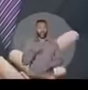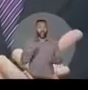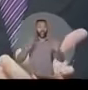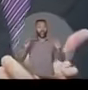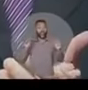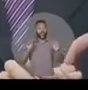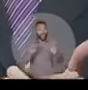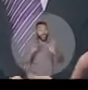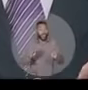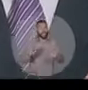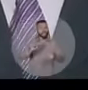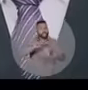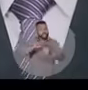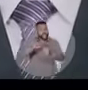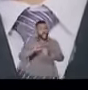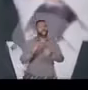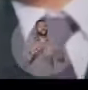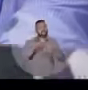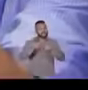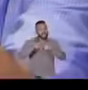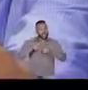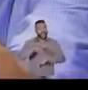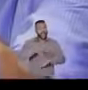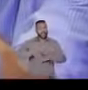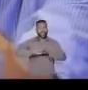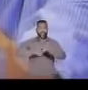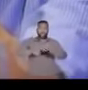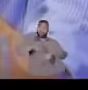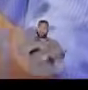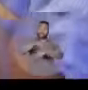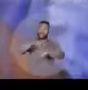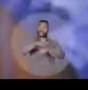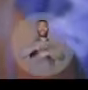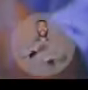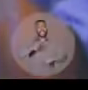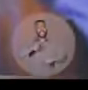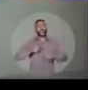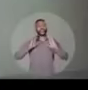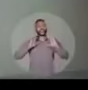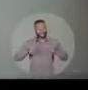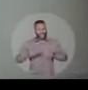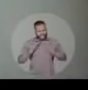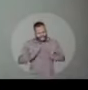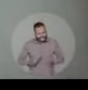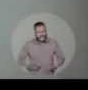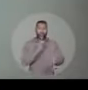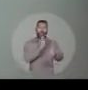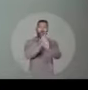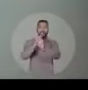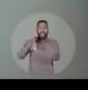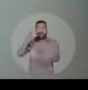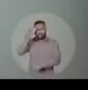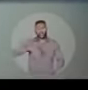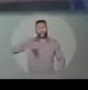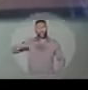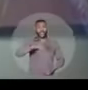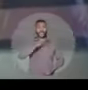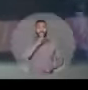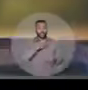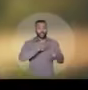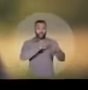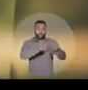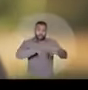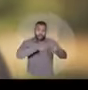fazer o que foi feito para a educação nesse país. Eu estou cansado de encontrar gente, filha de pequeno